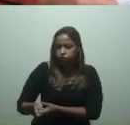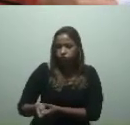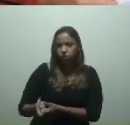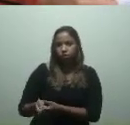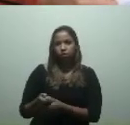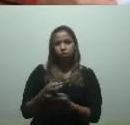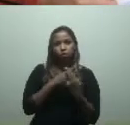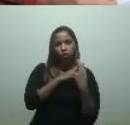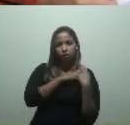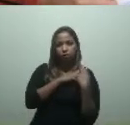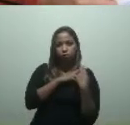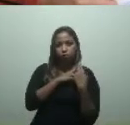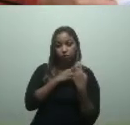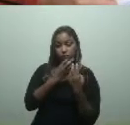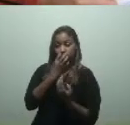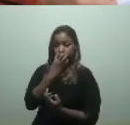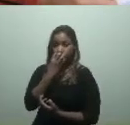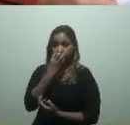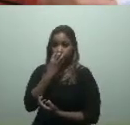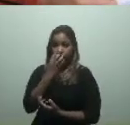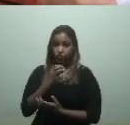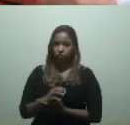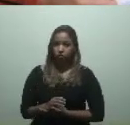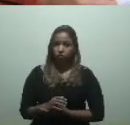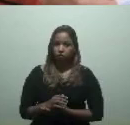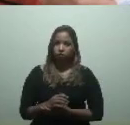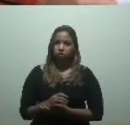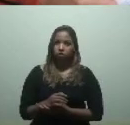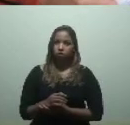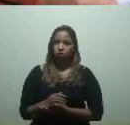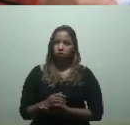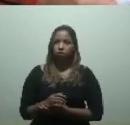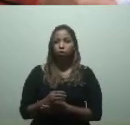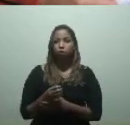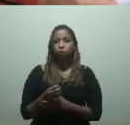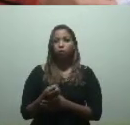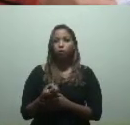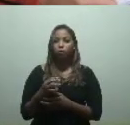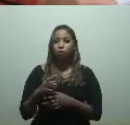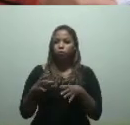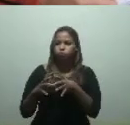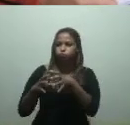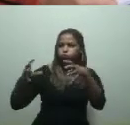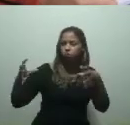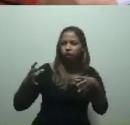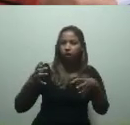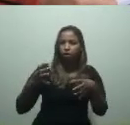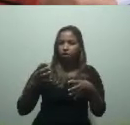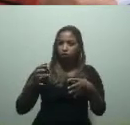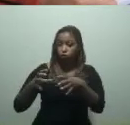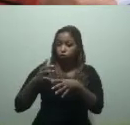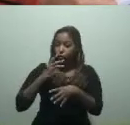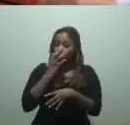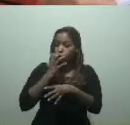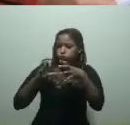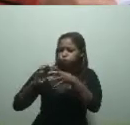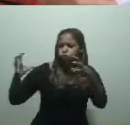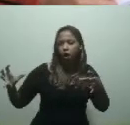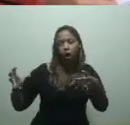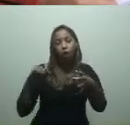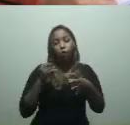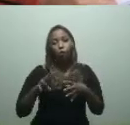condução de responsável de cães e de grande parte ou de raças